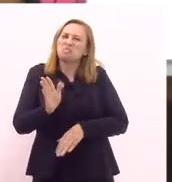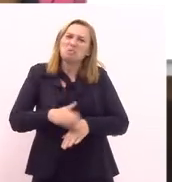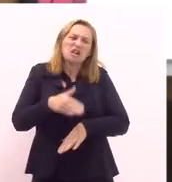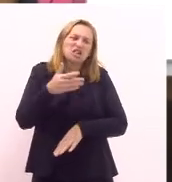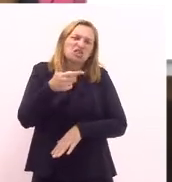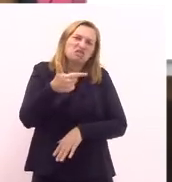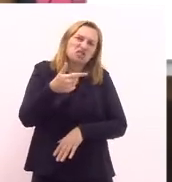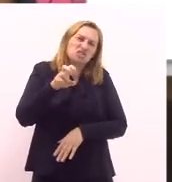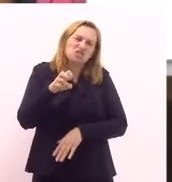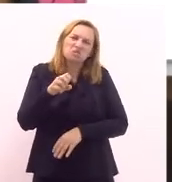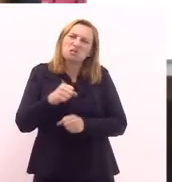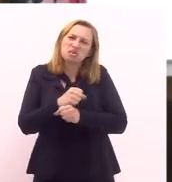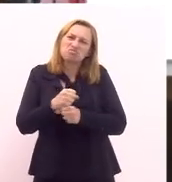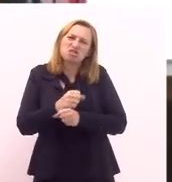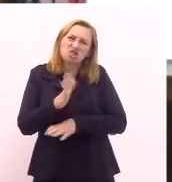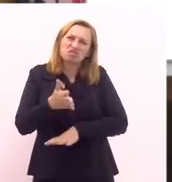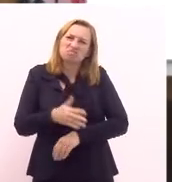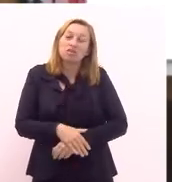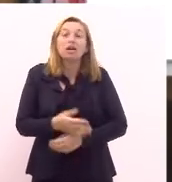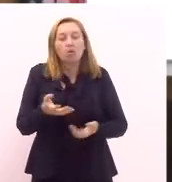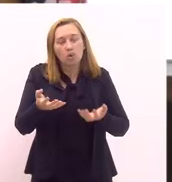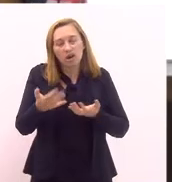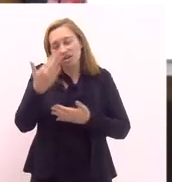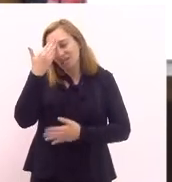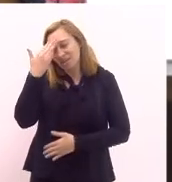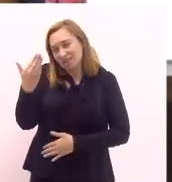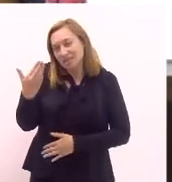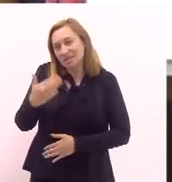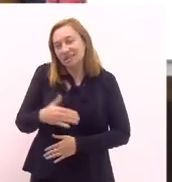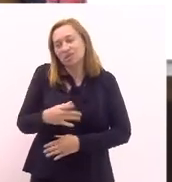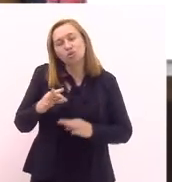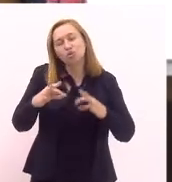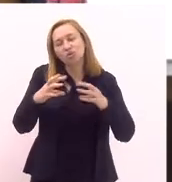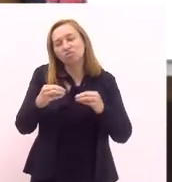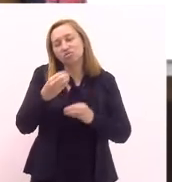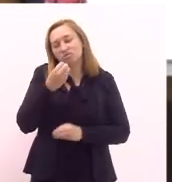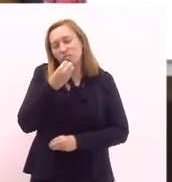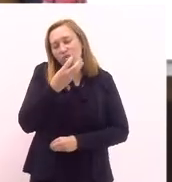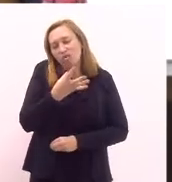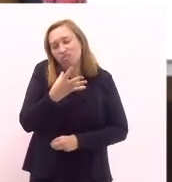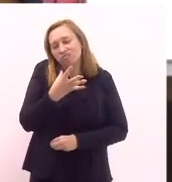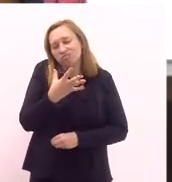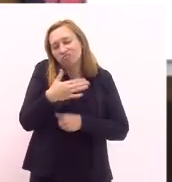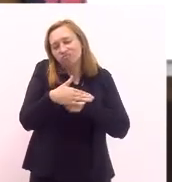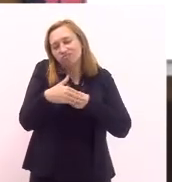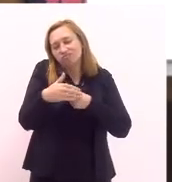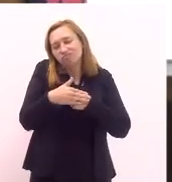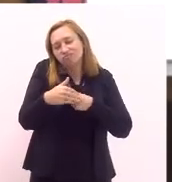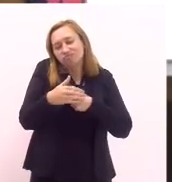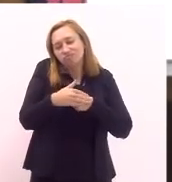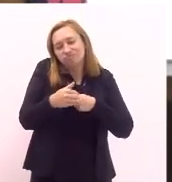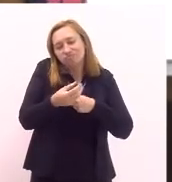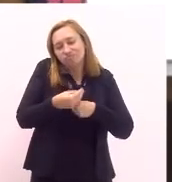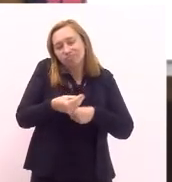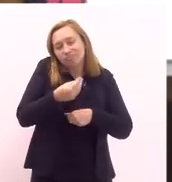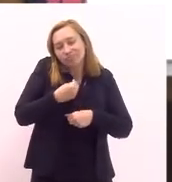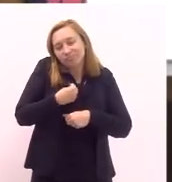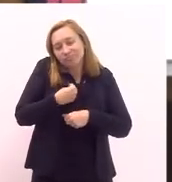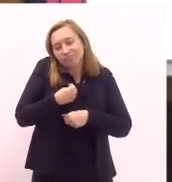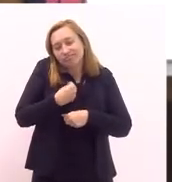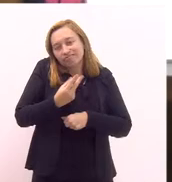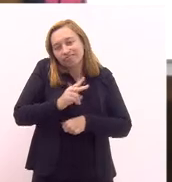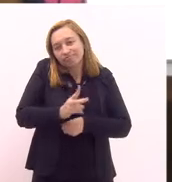mais de 25 anos noite é então que ela agradecer tudo de bom tudo o carinho que a senhora sempre tempo